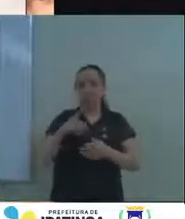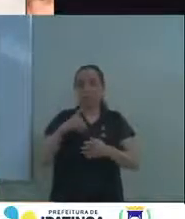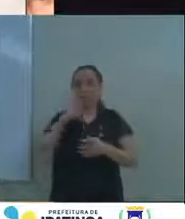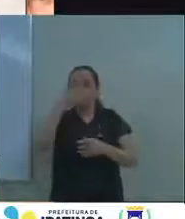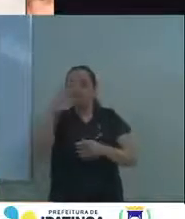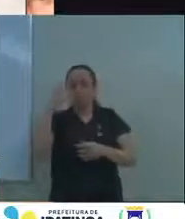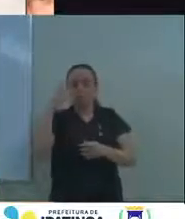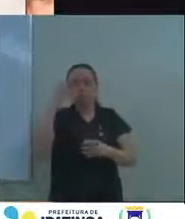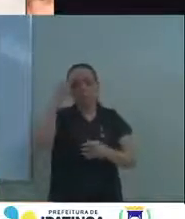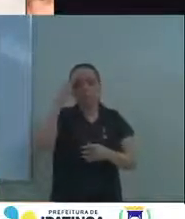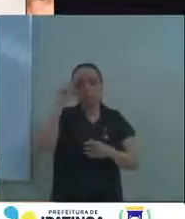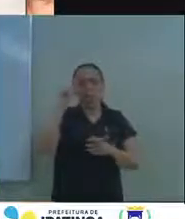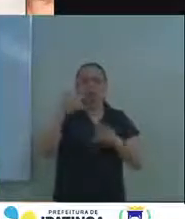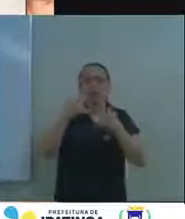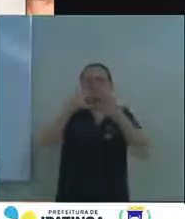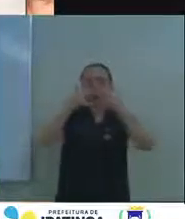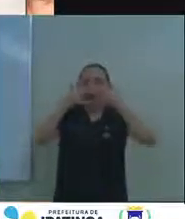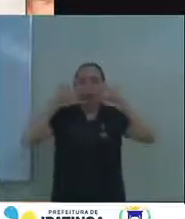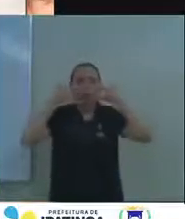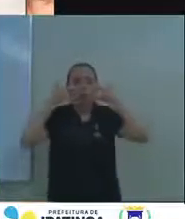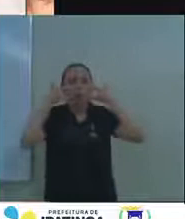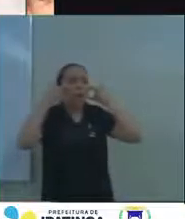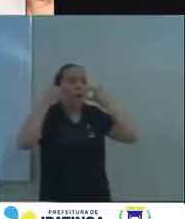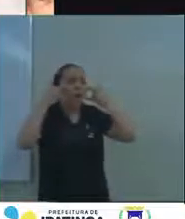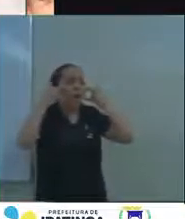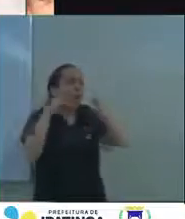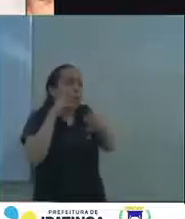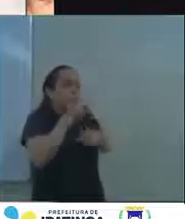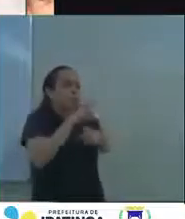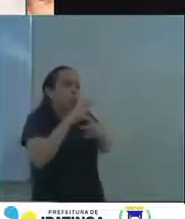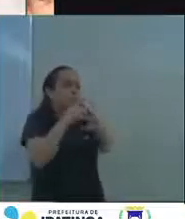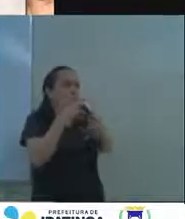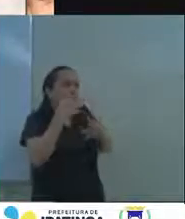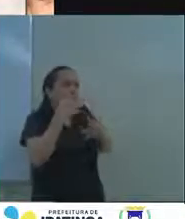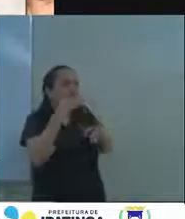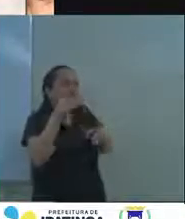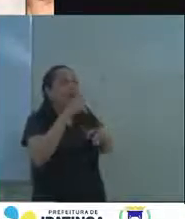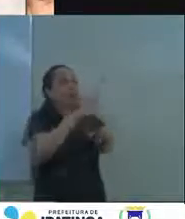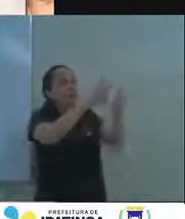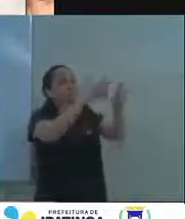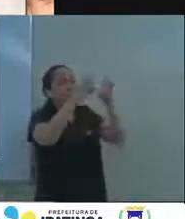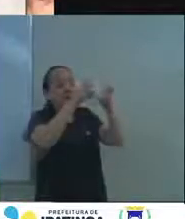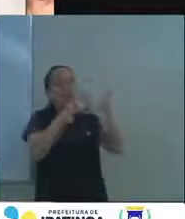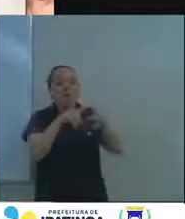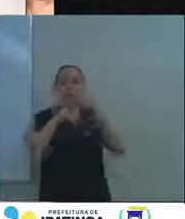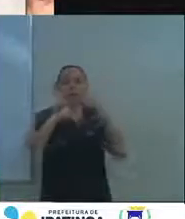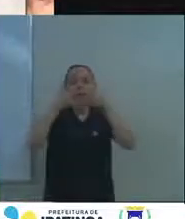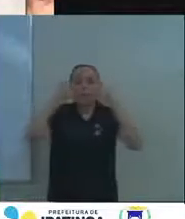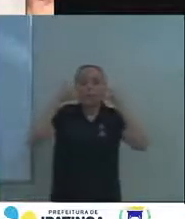gente está falando, olha para a nossa boca e faz uma leitura. Então, eu vou ter que